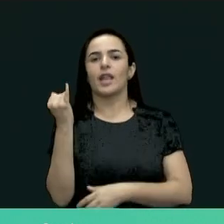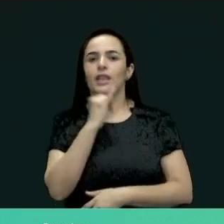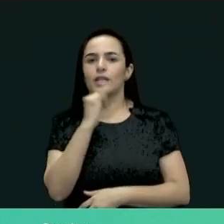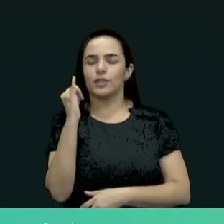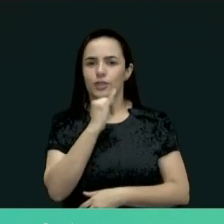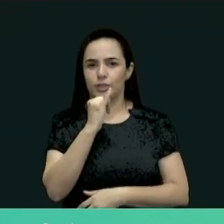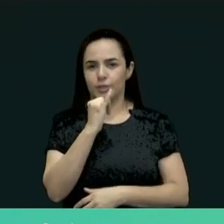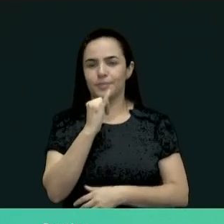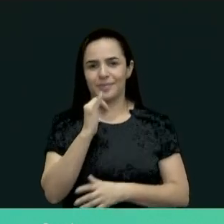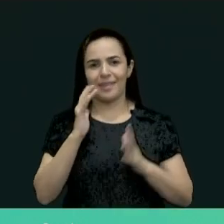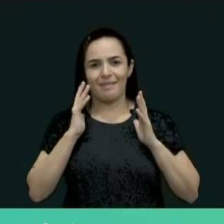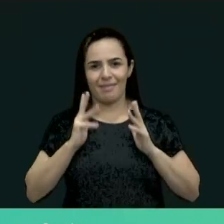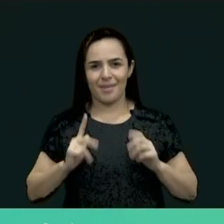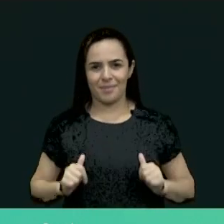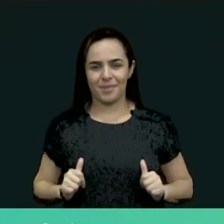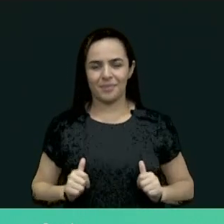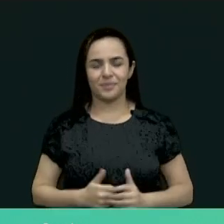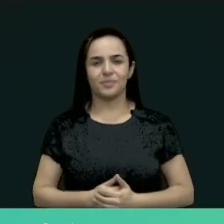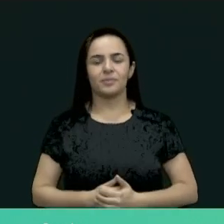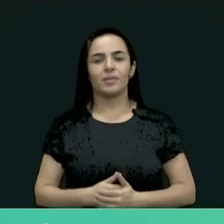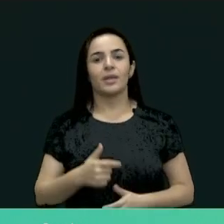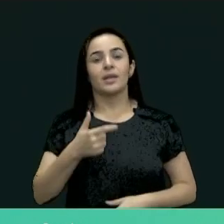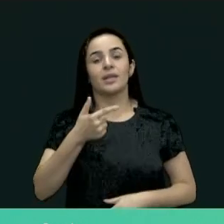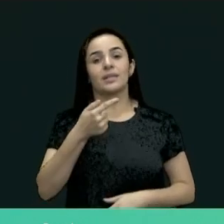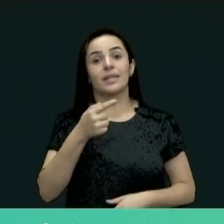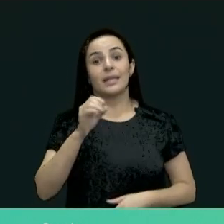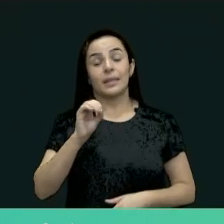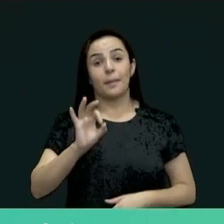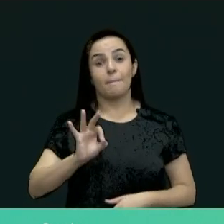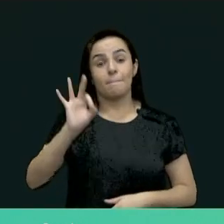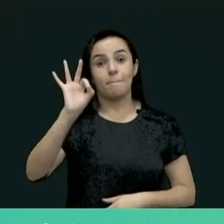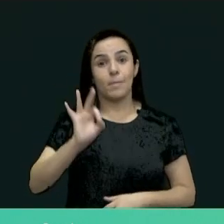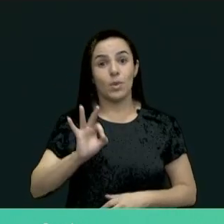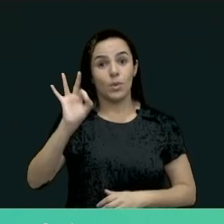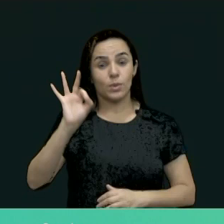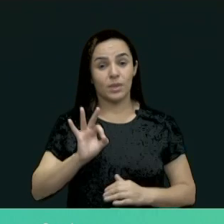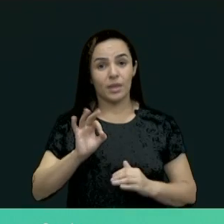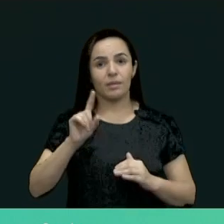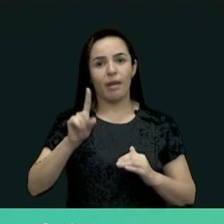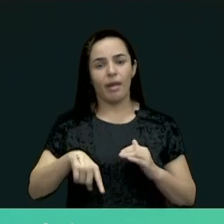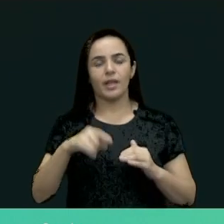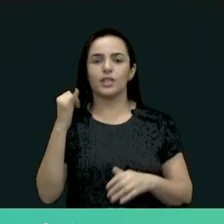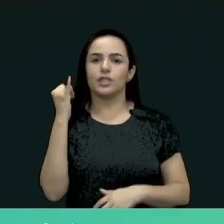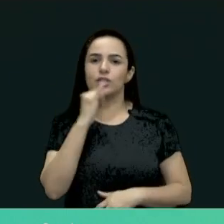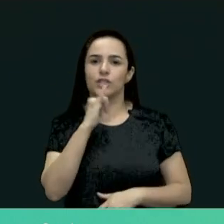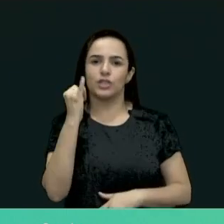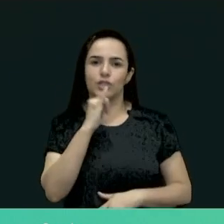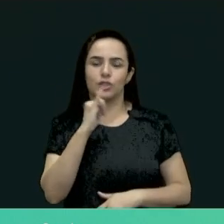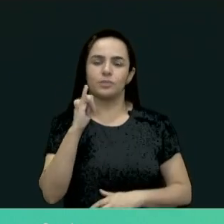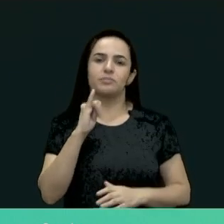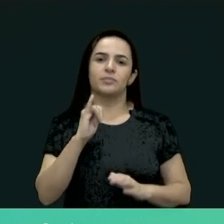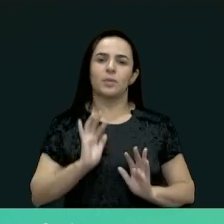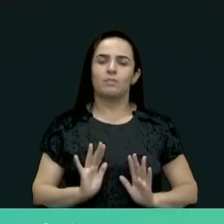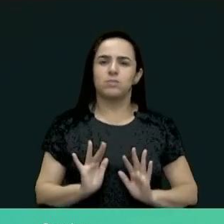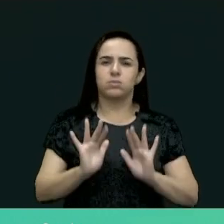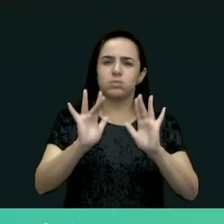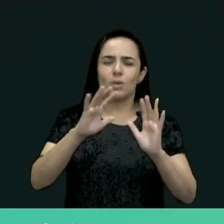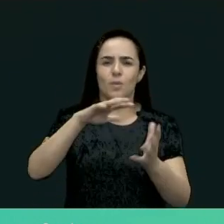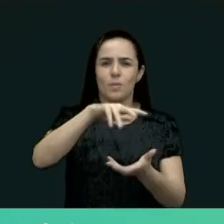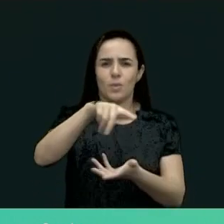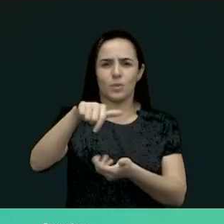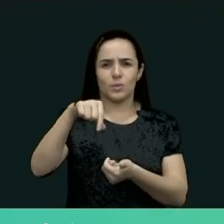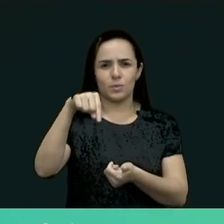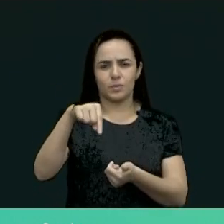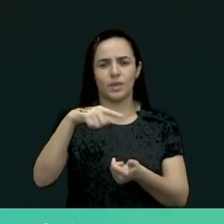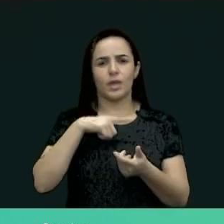energia responde por mais de 70% das emissões globais, E os outros 30% são